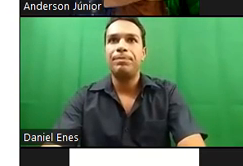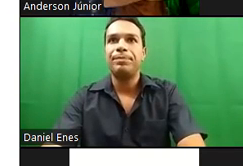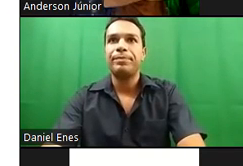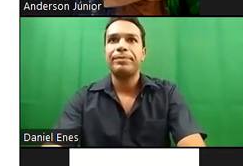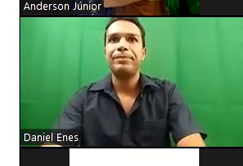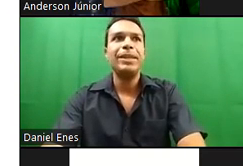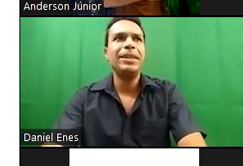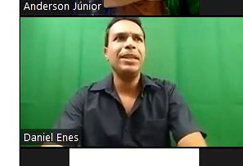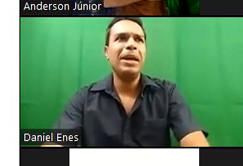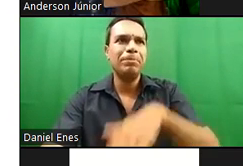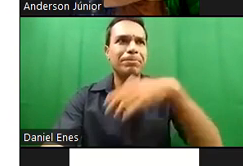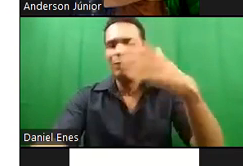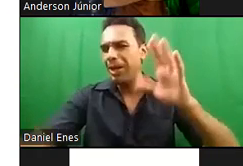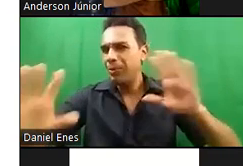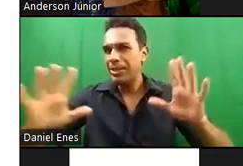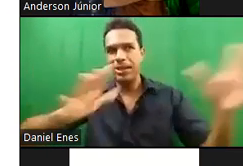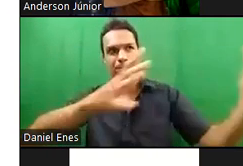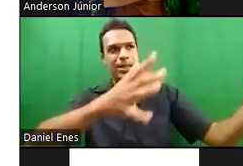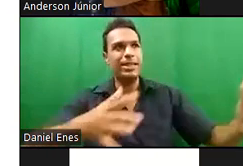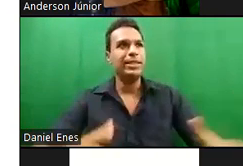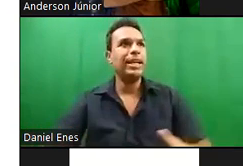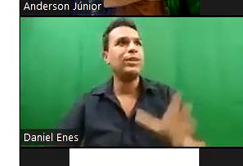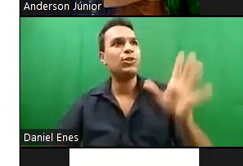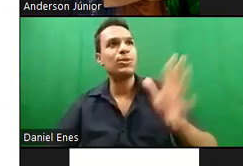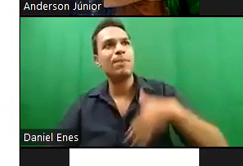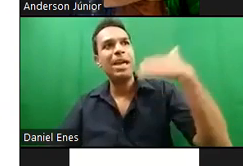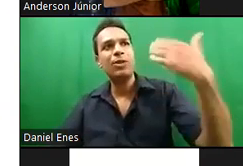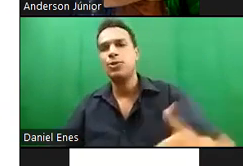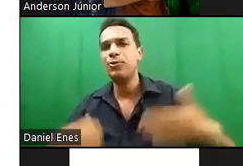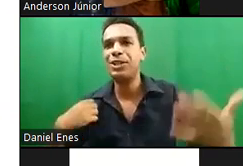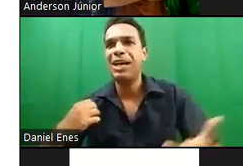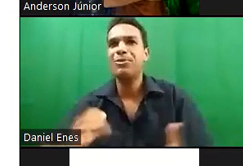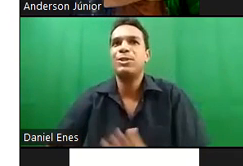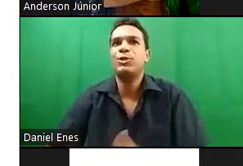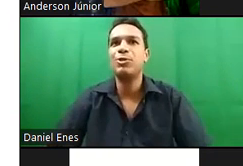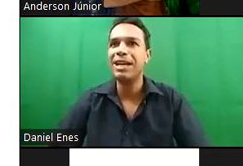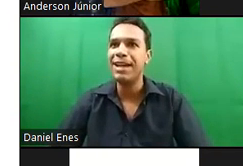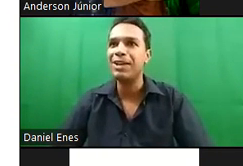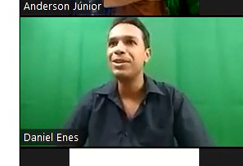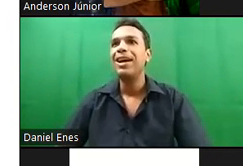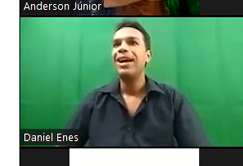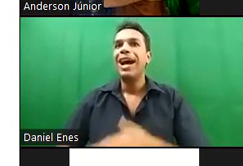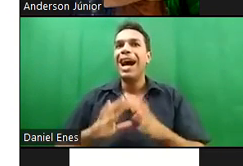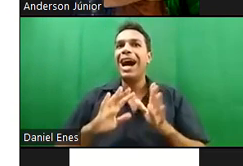preocupa? Né? Vou dar um exemplo aqui, né? Sons abertos, sons fechados e sons